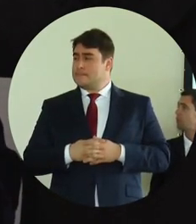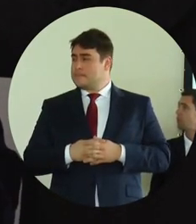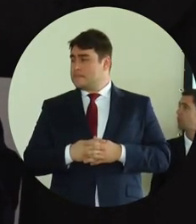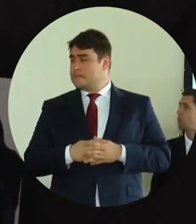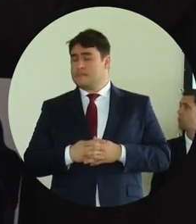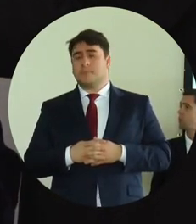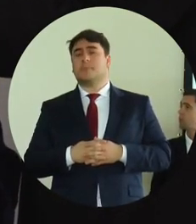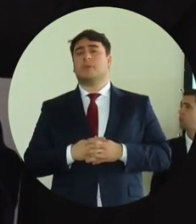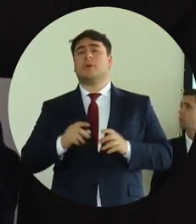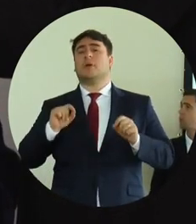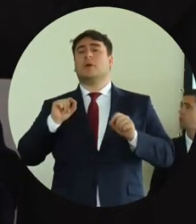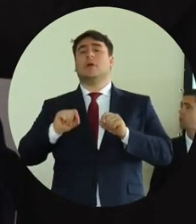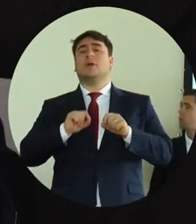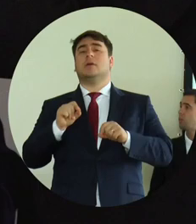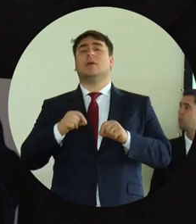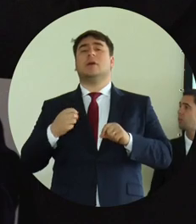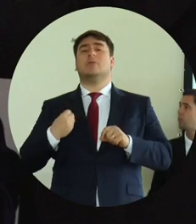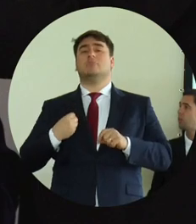E quem é que está lá, né?